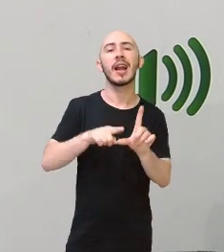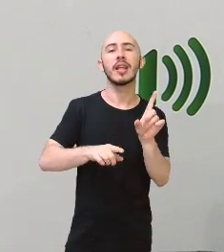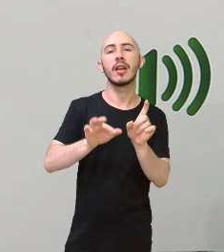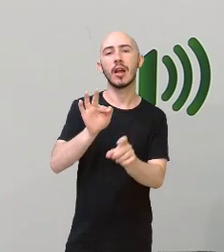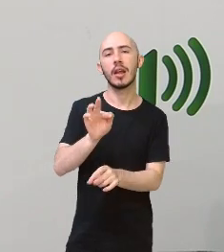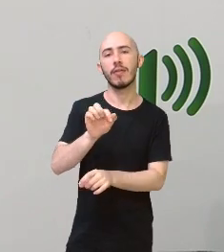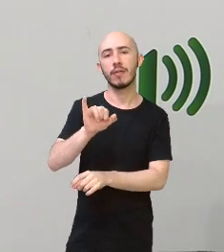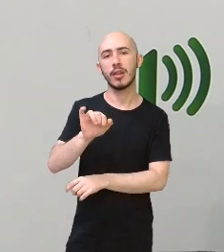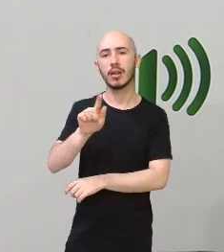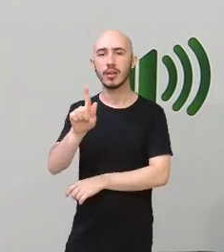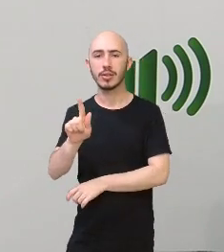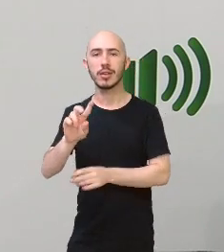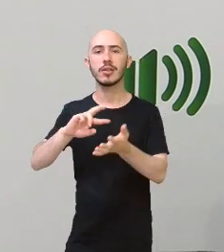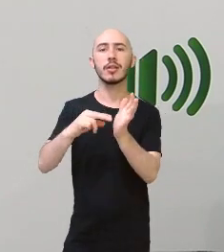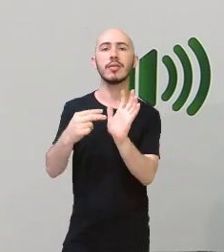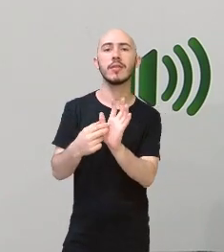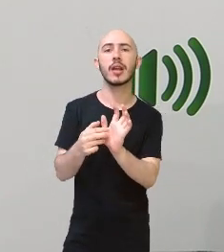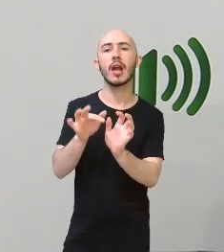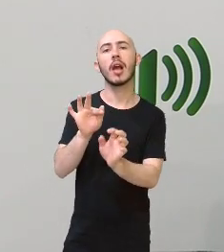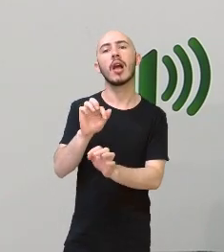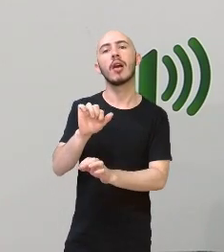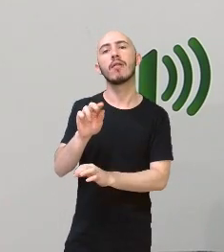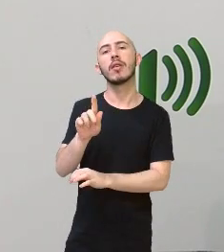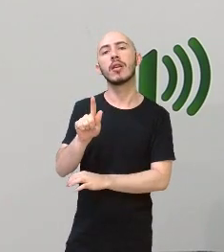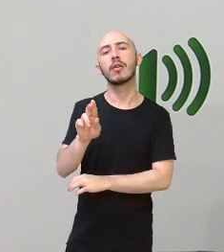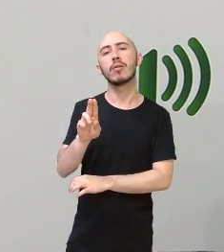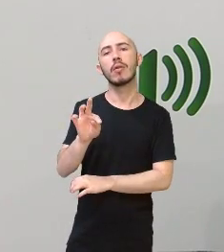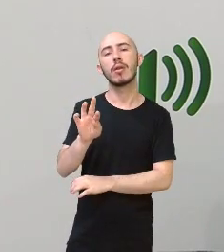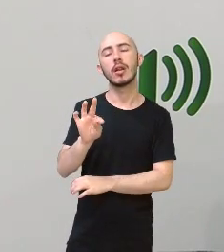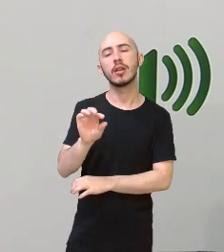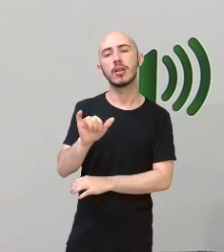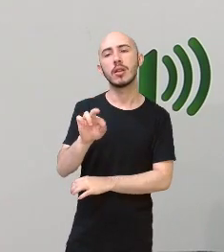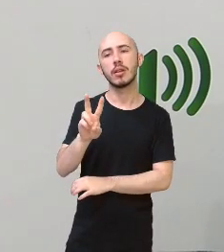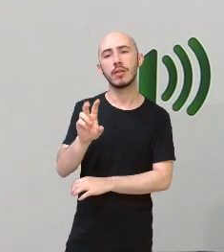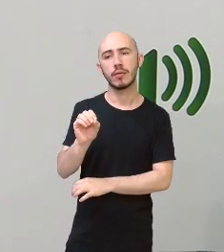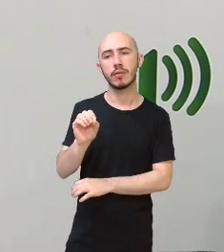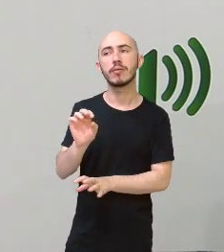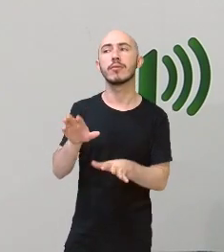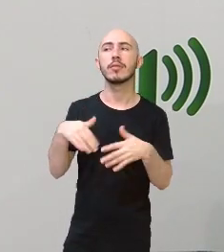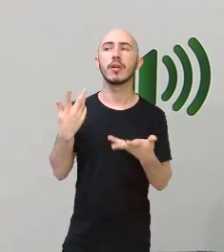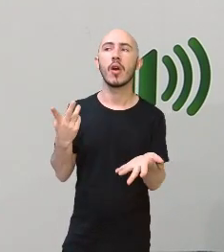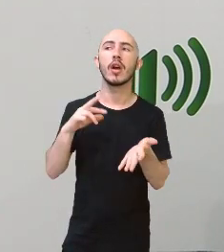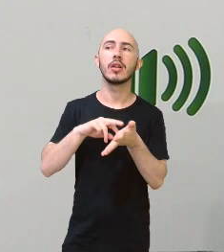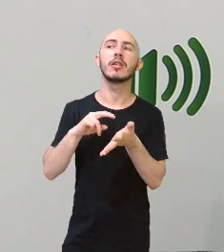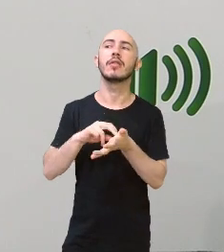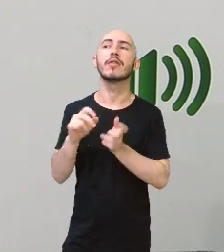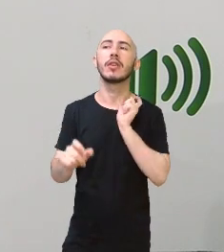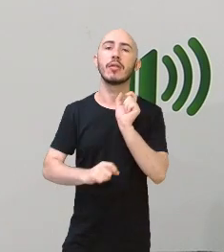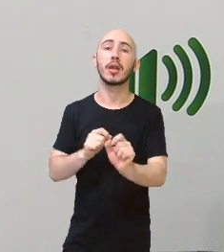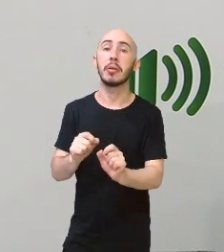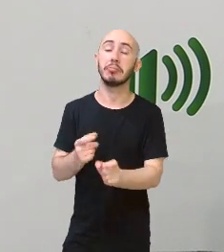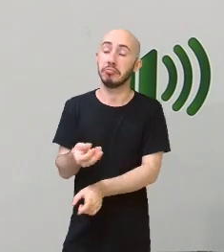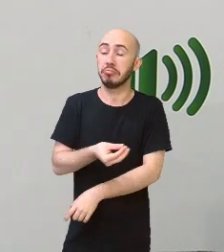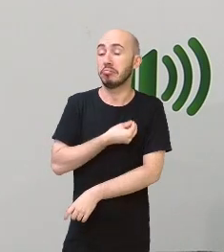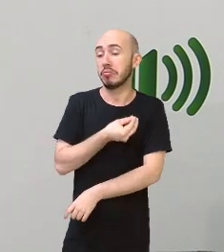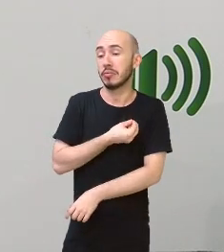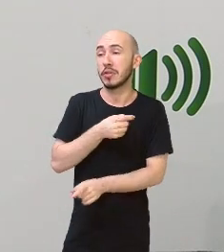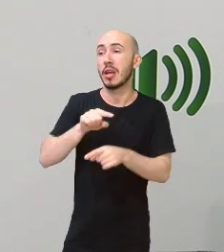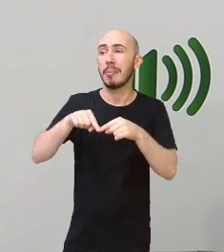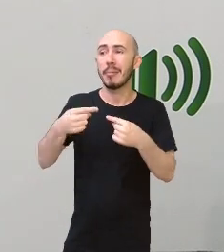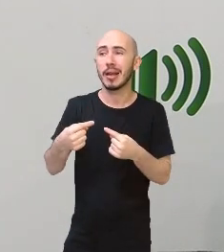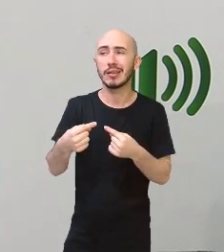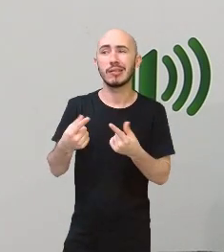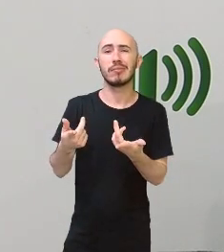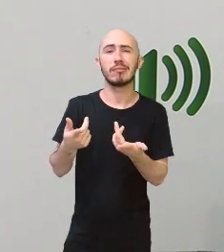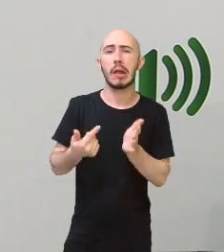figurativo. Existir, mas não se manifestar. É um significado bem diferente, né? Porque não é